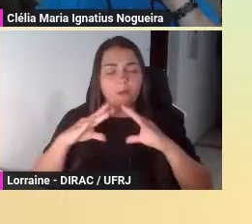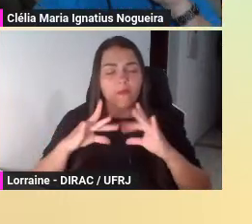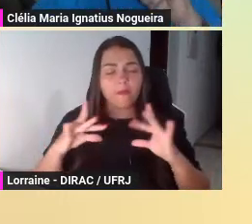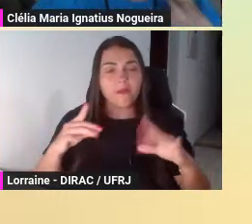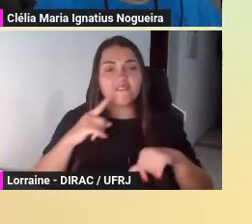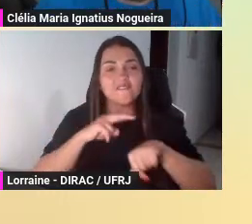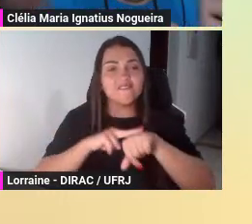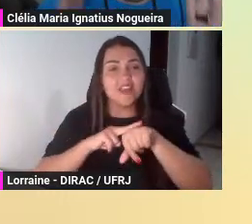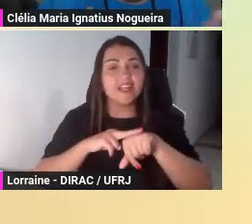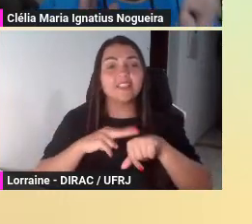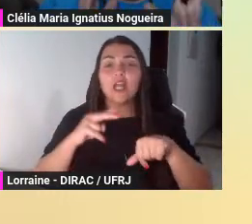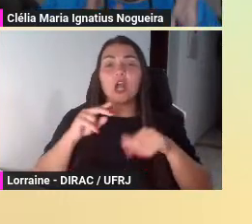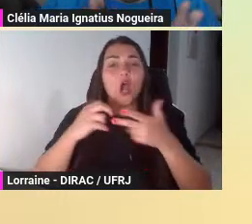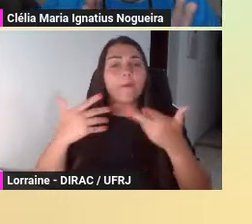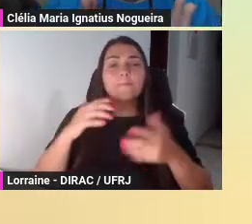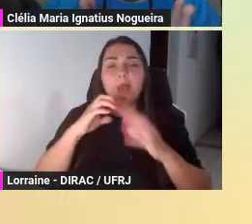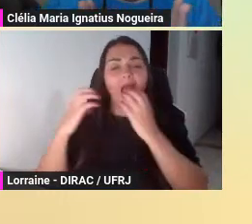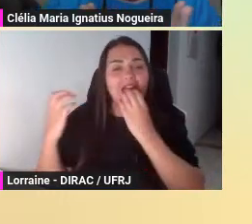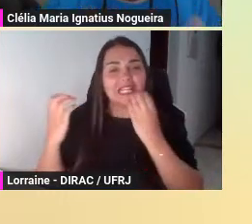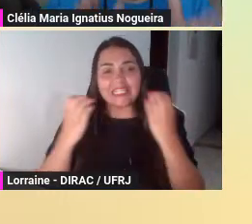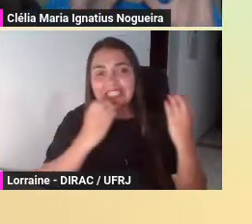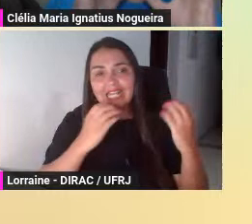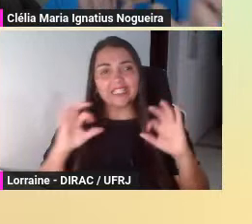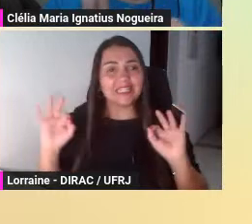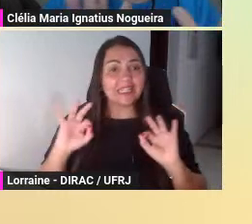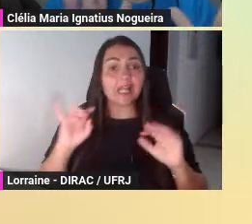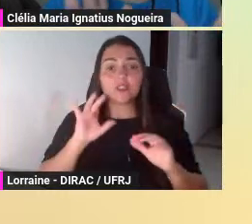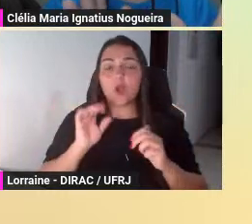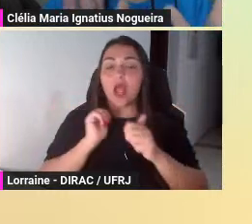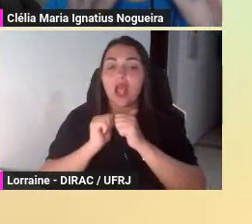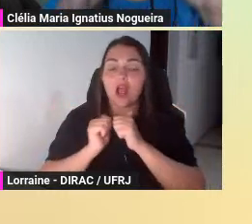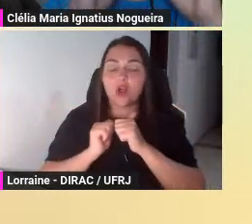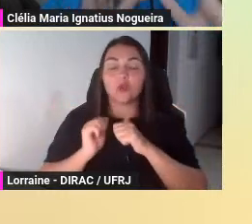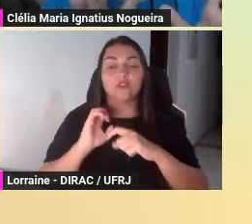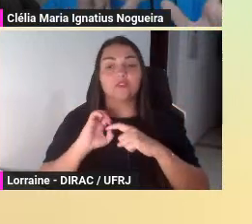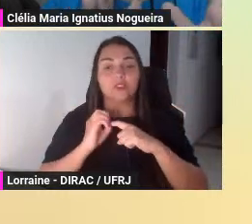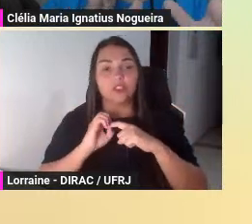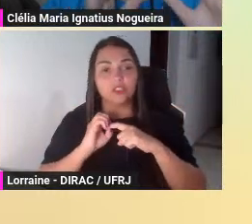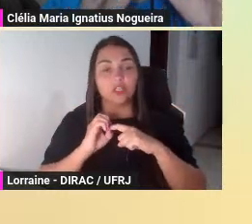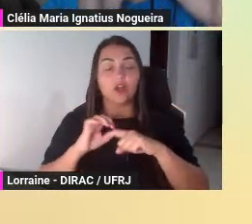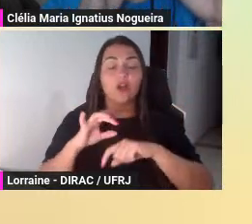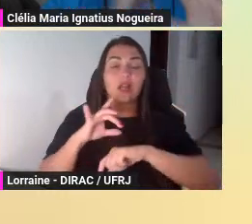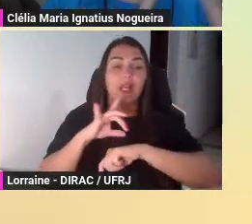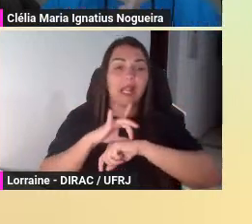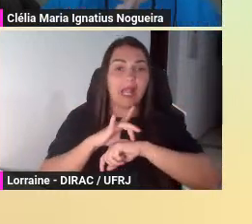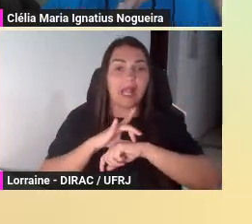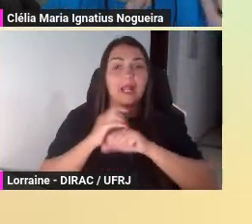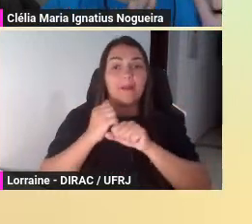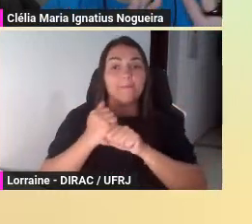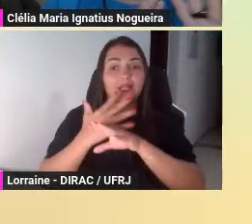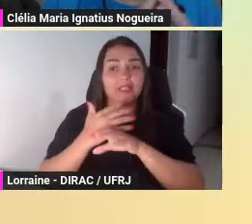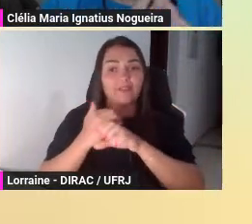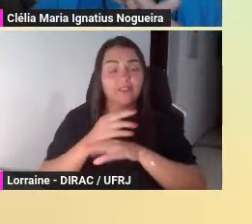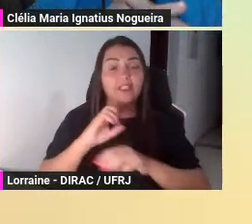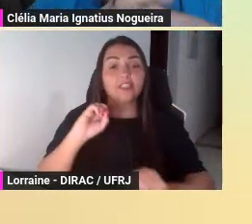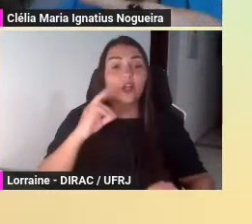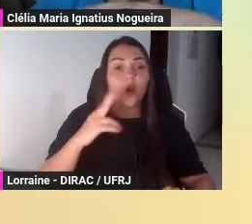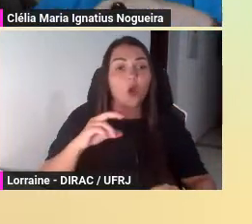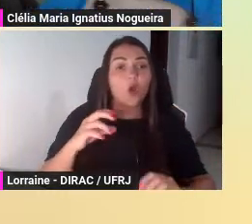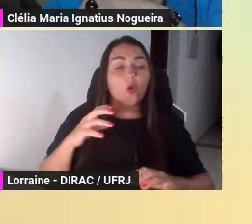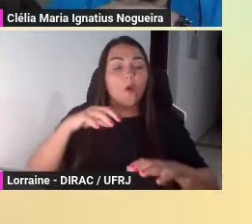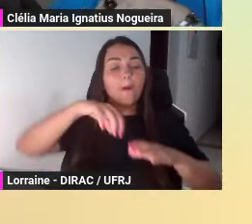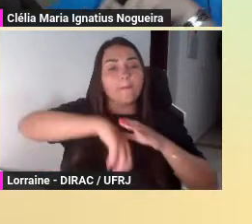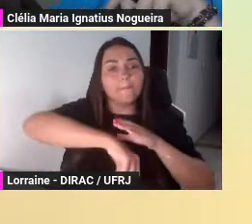milho, nada. É arroz, feijão, carne, batata frita ou mandioca. Essa é a comida